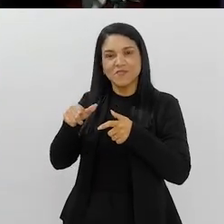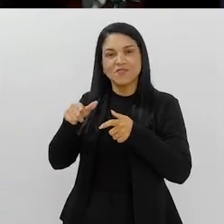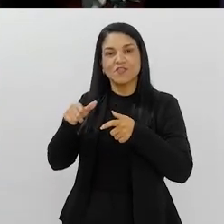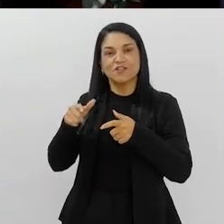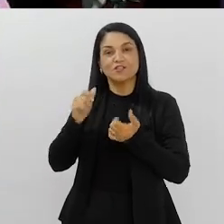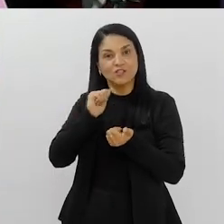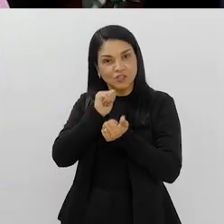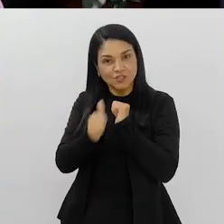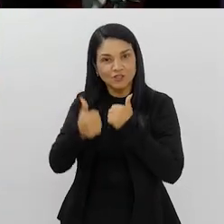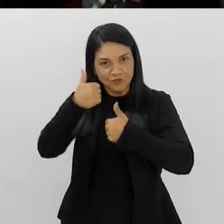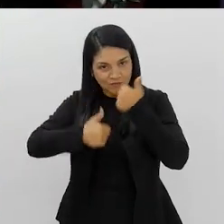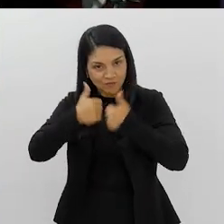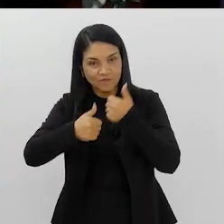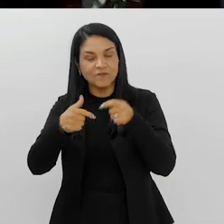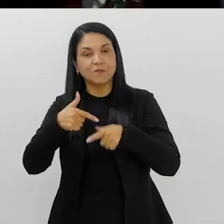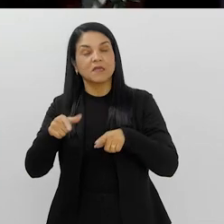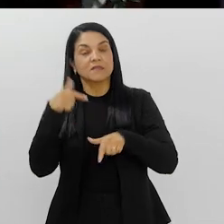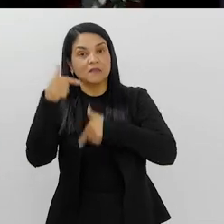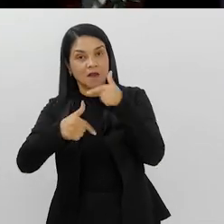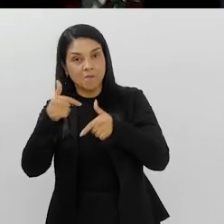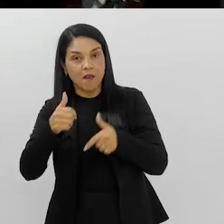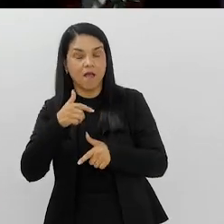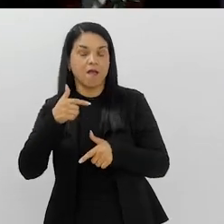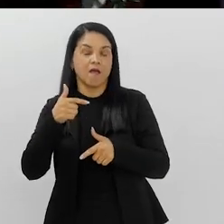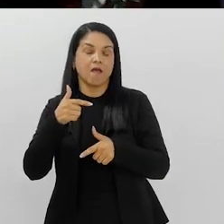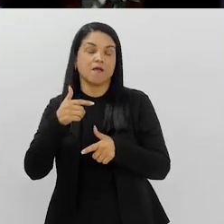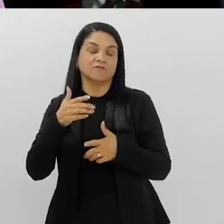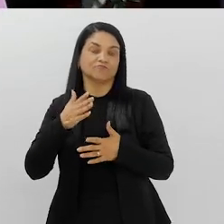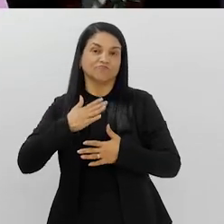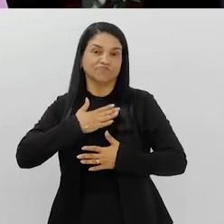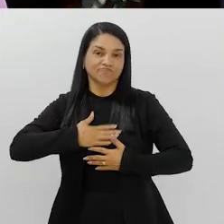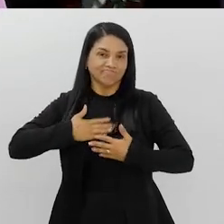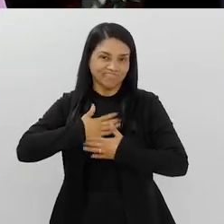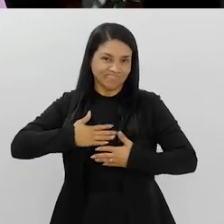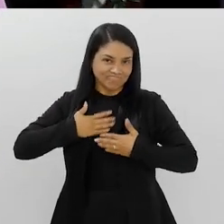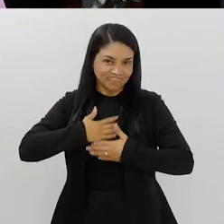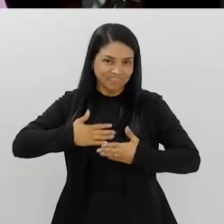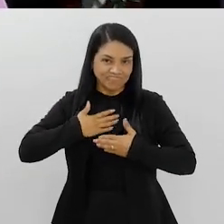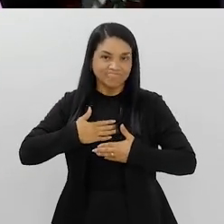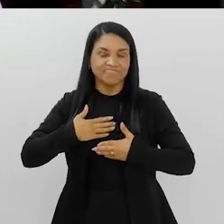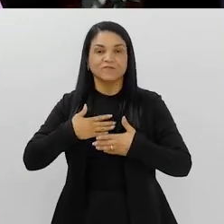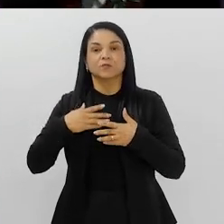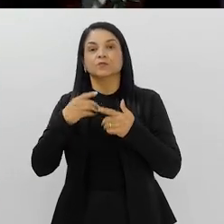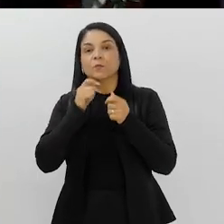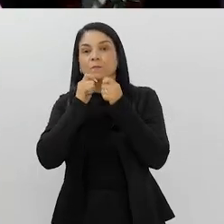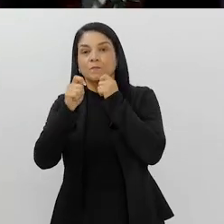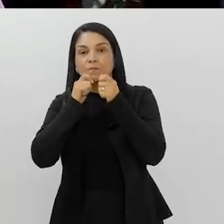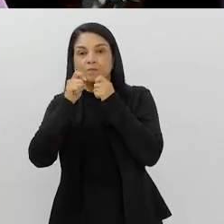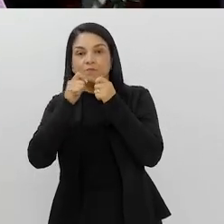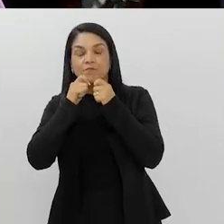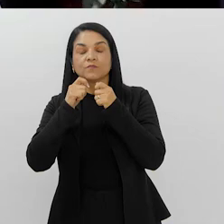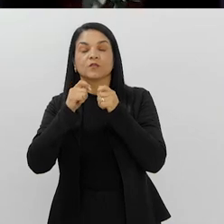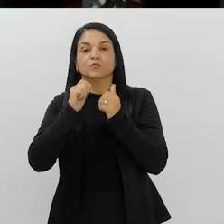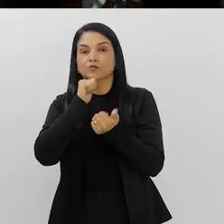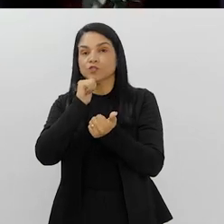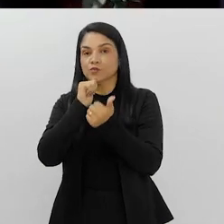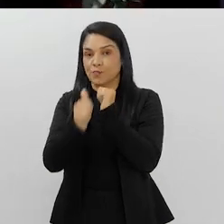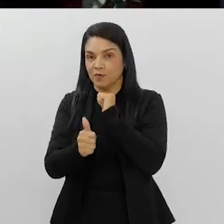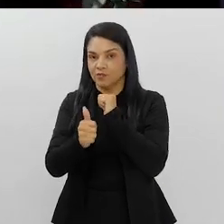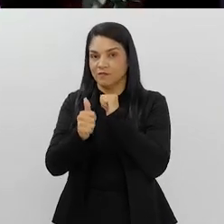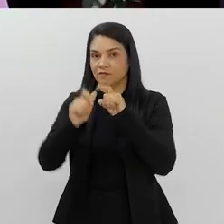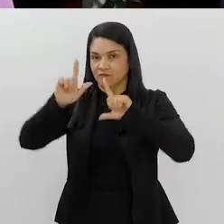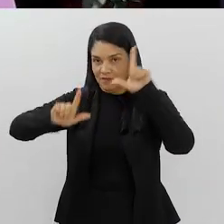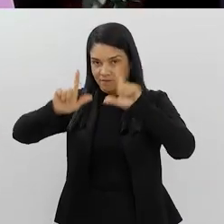amarelo. E tive o prazer de trabalhar também com o Raul quando ele era o comentarista do Sport TV. A gente viajou muito por esse Brasil afora.